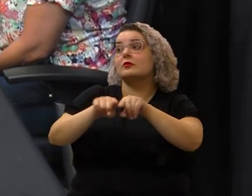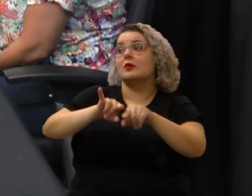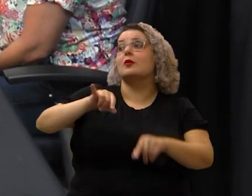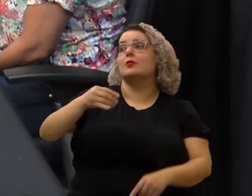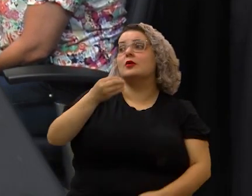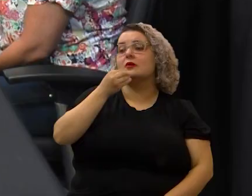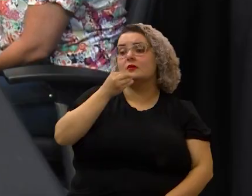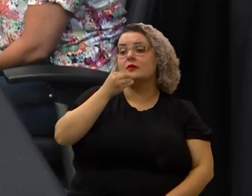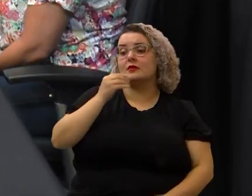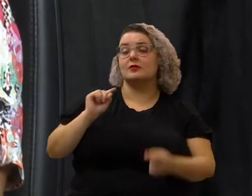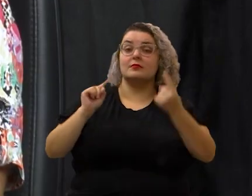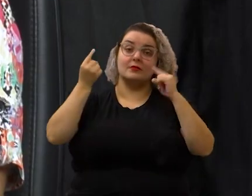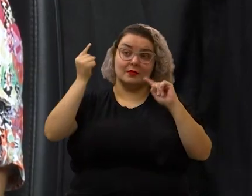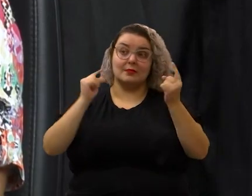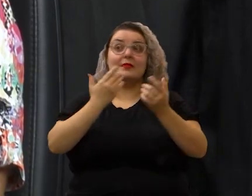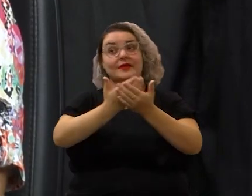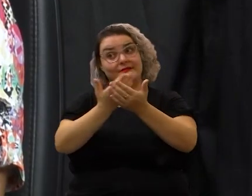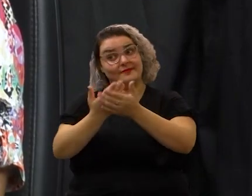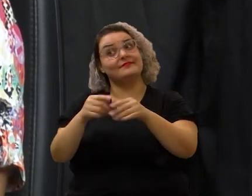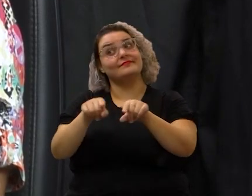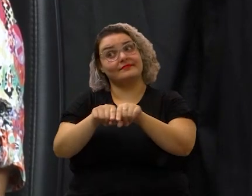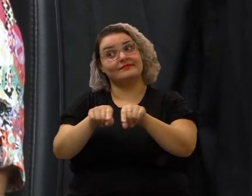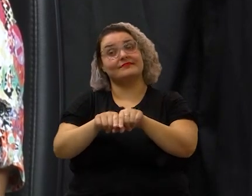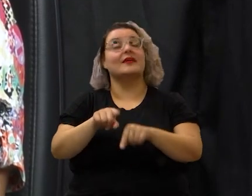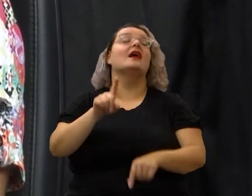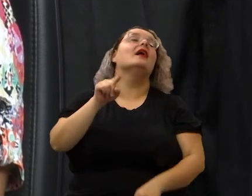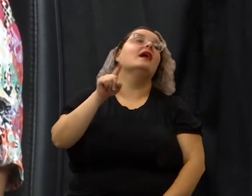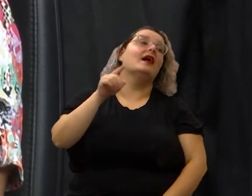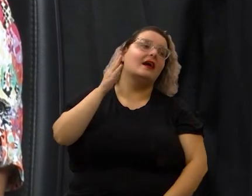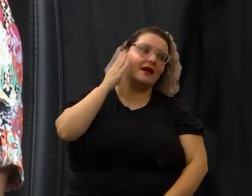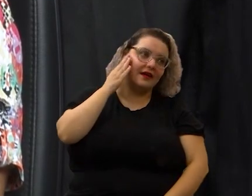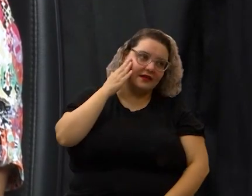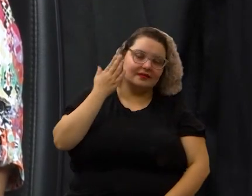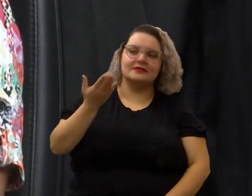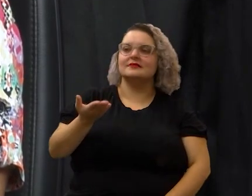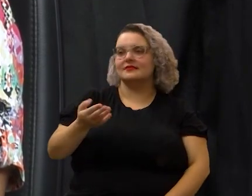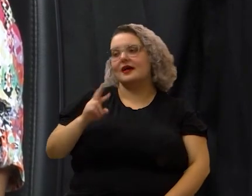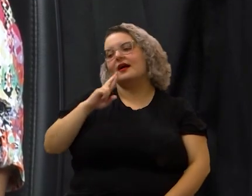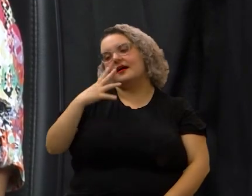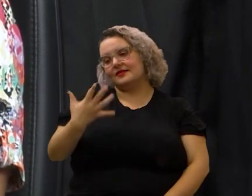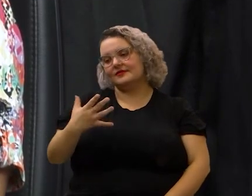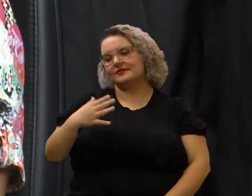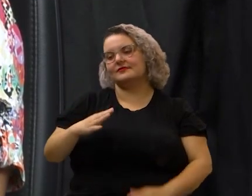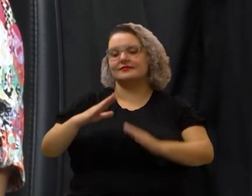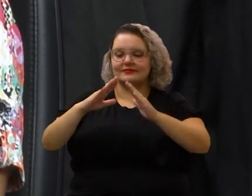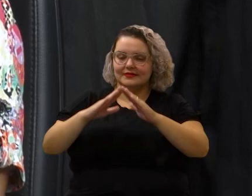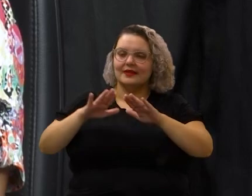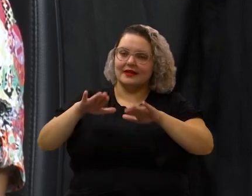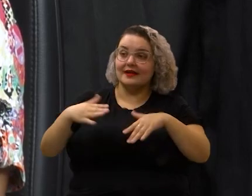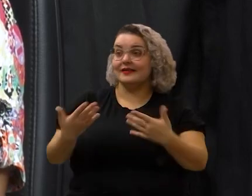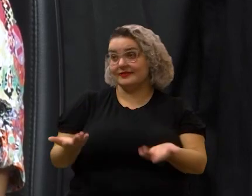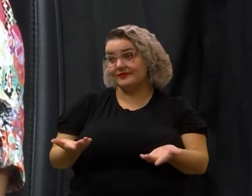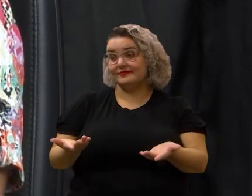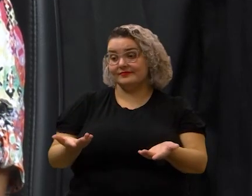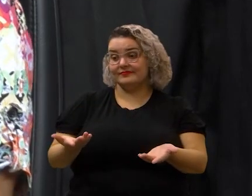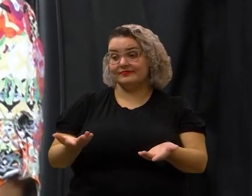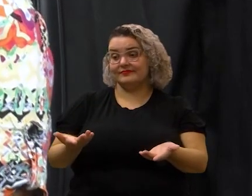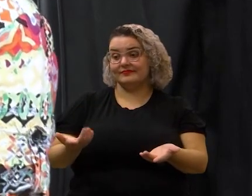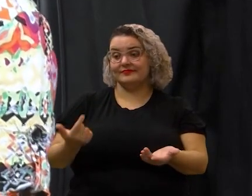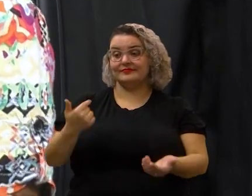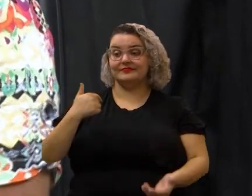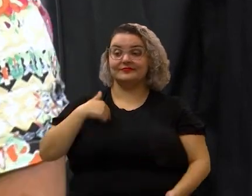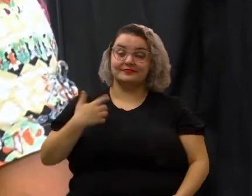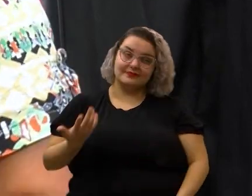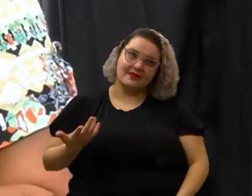Porque eu também aproveitei o carnaval para estudar também, né? Então eu também resolvi ficar em casa também. Então